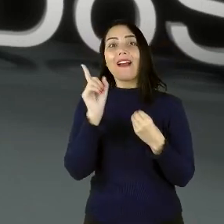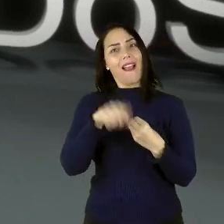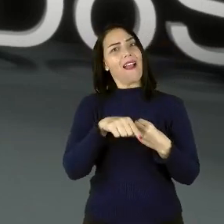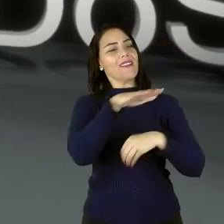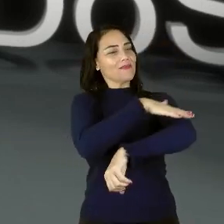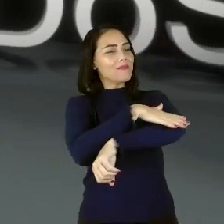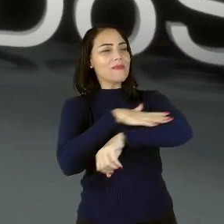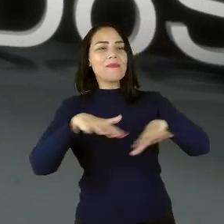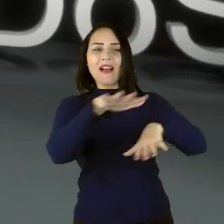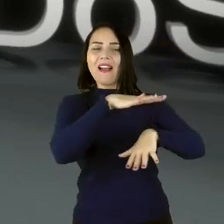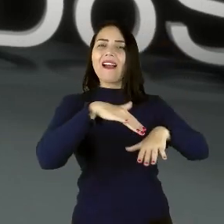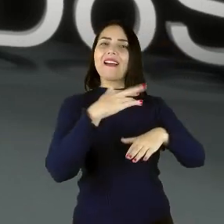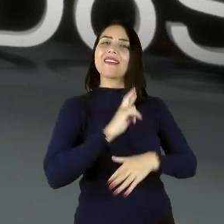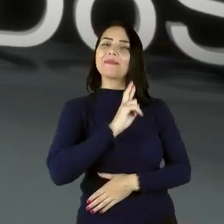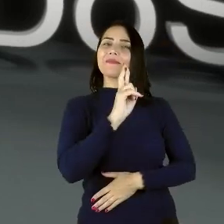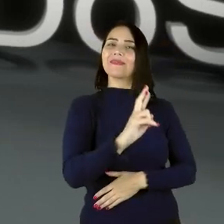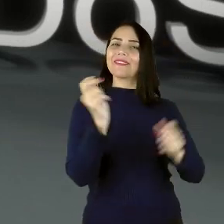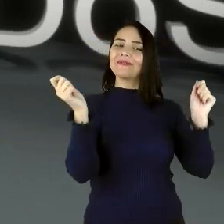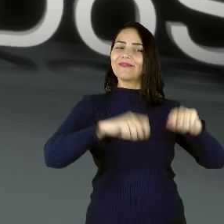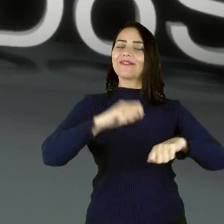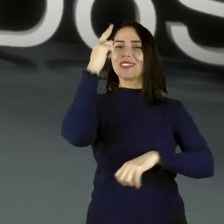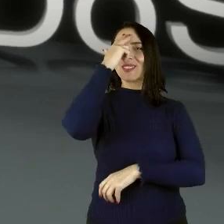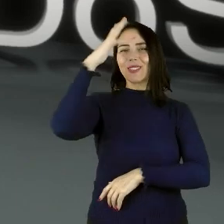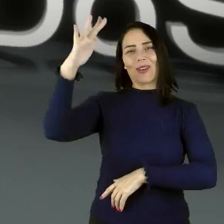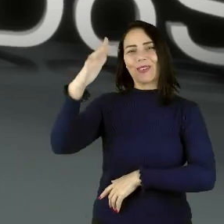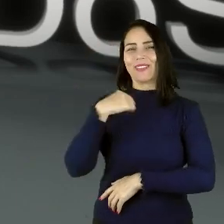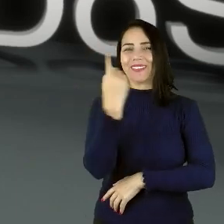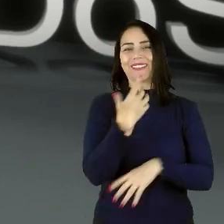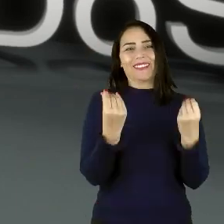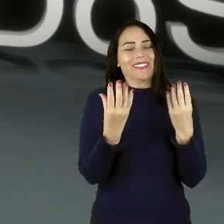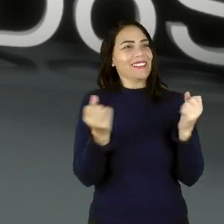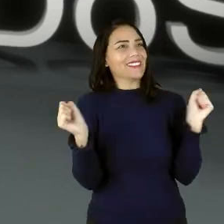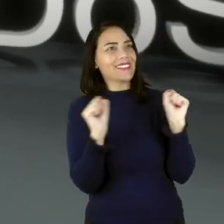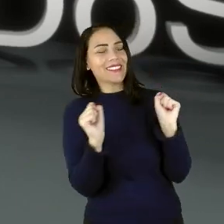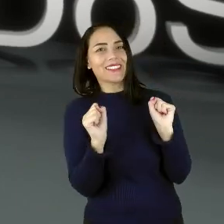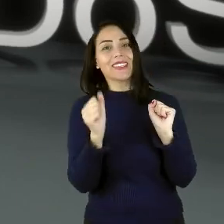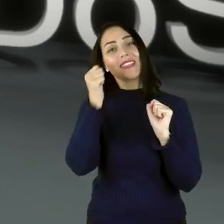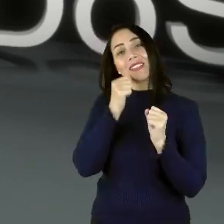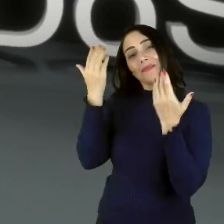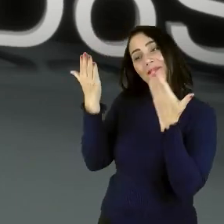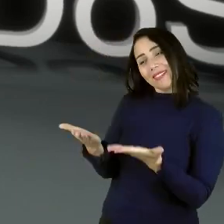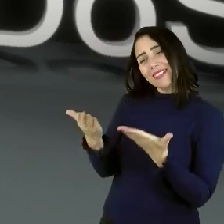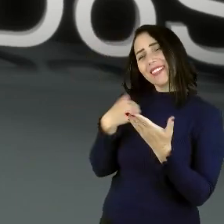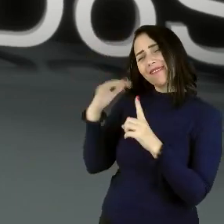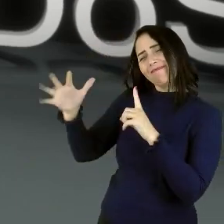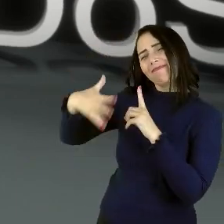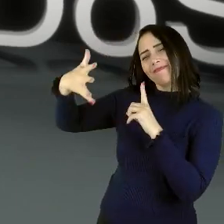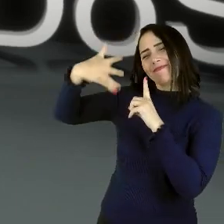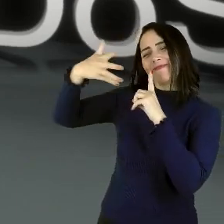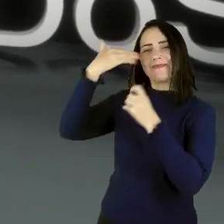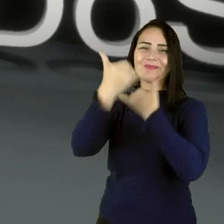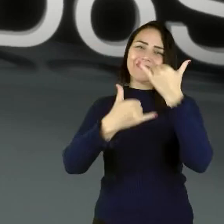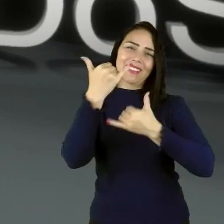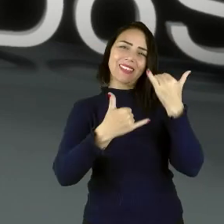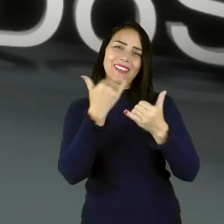parque representa a realização de um sonho, sonhado por muitos. A Karina, a inspiração para os brinquedos